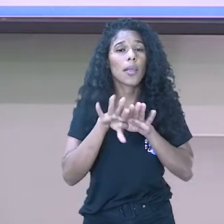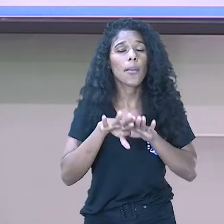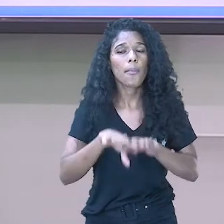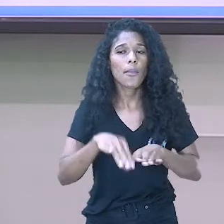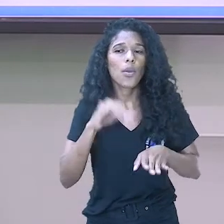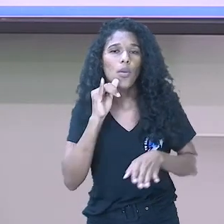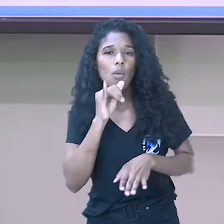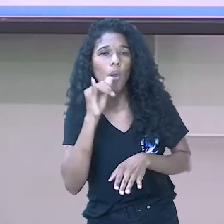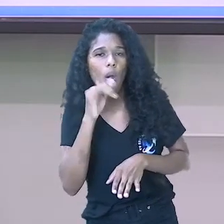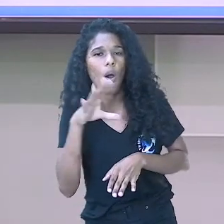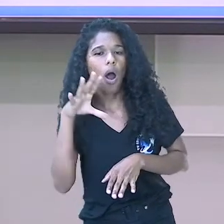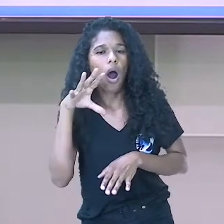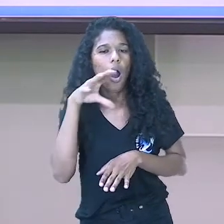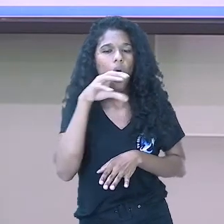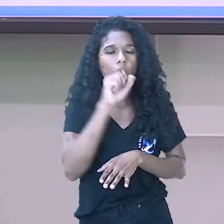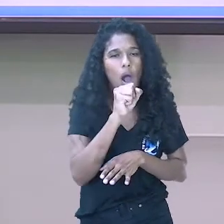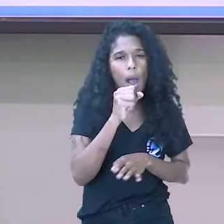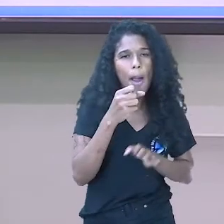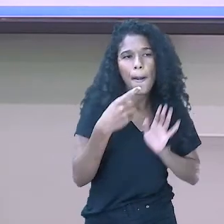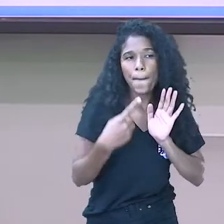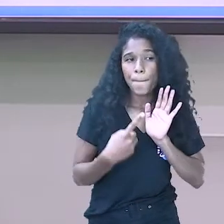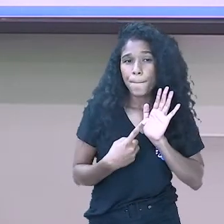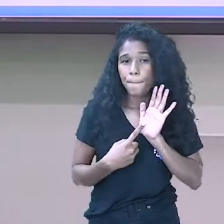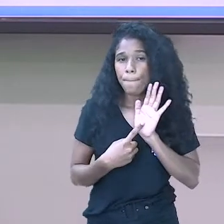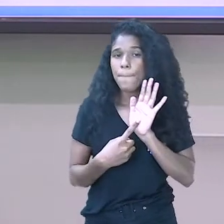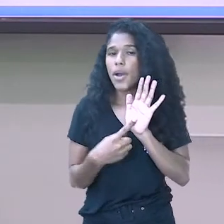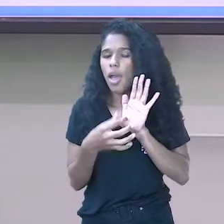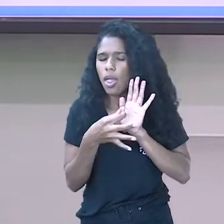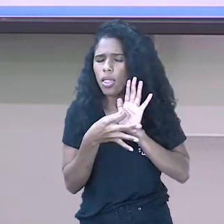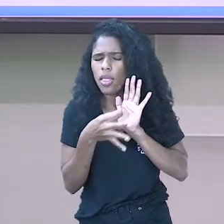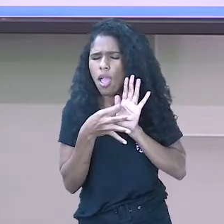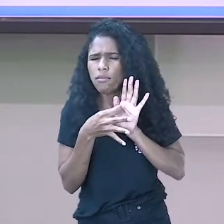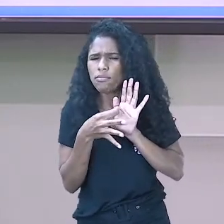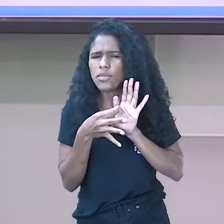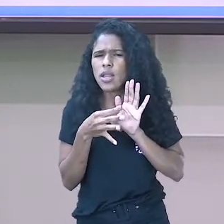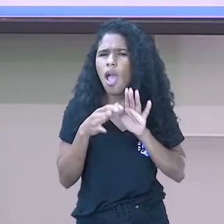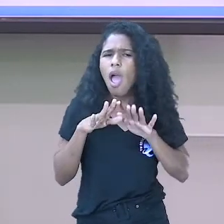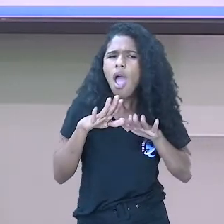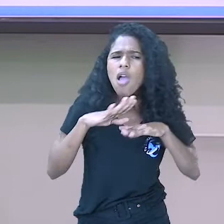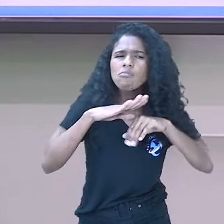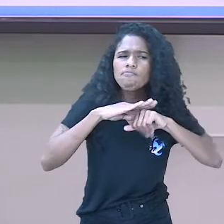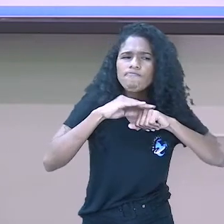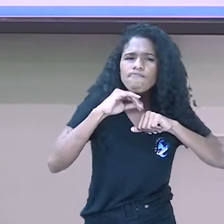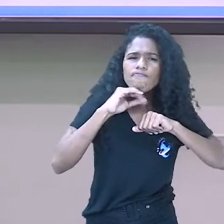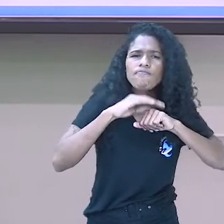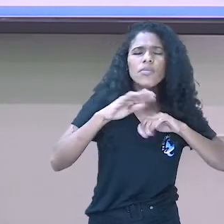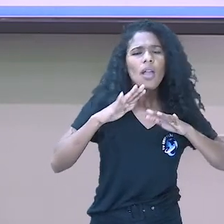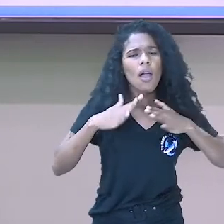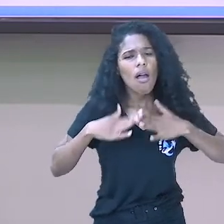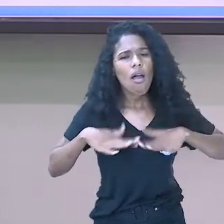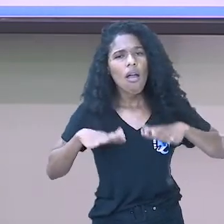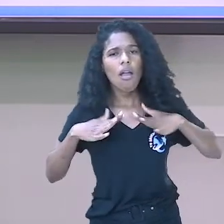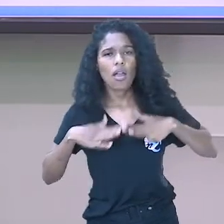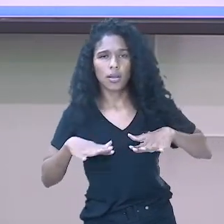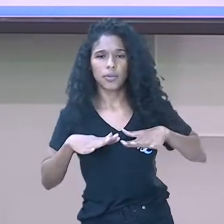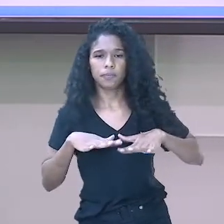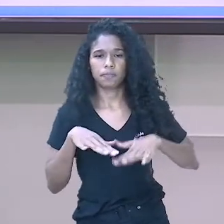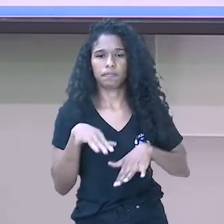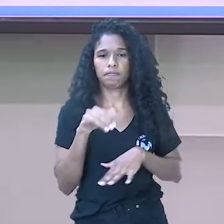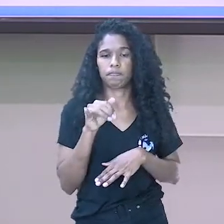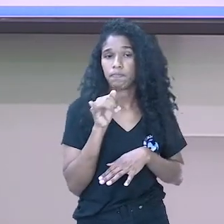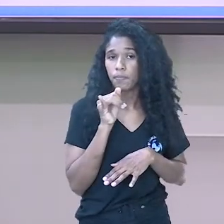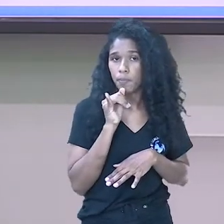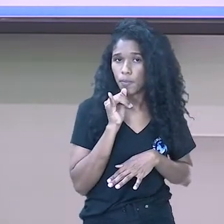o que ela faz? Ela apresenta o ponto de vista dela de forma sutil. Um excelente exemplo disso é